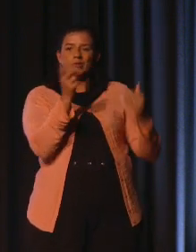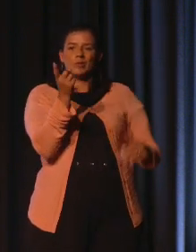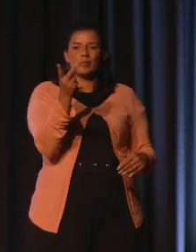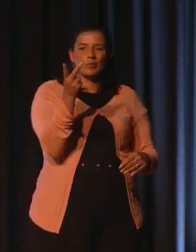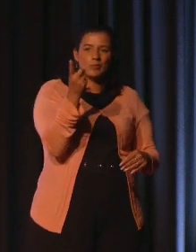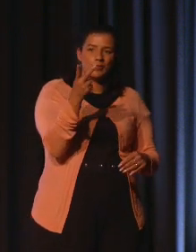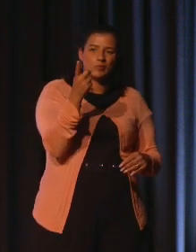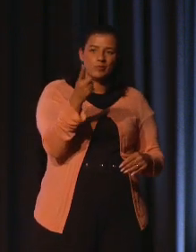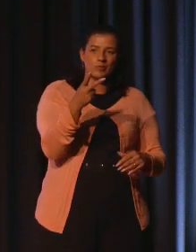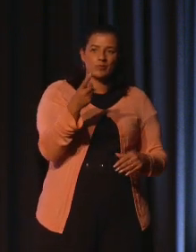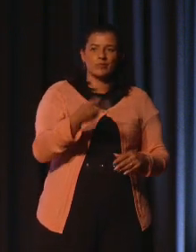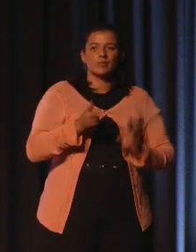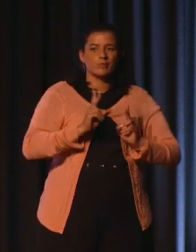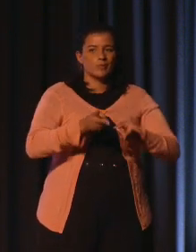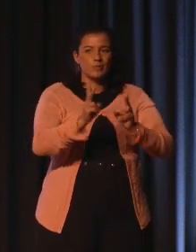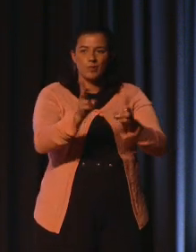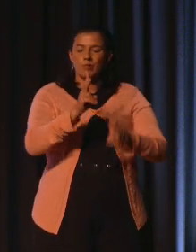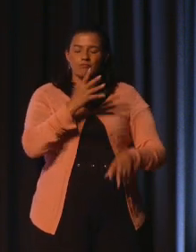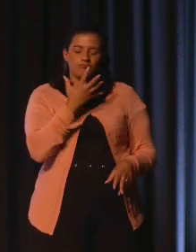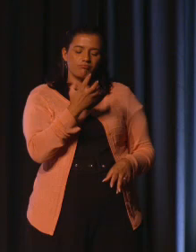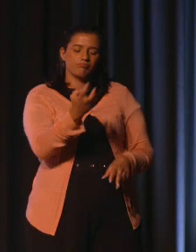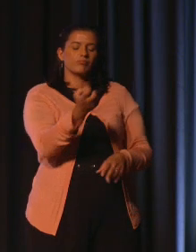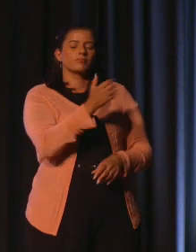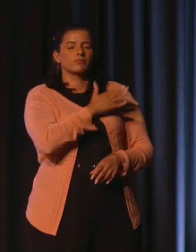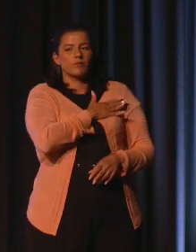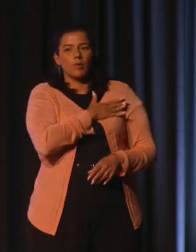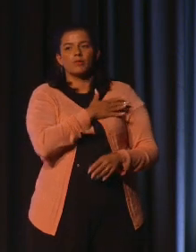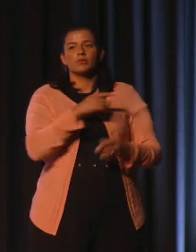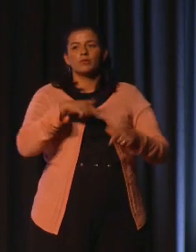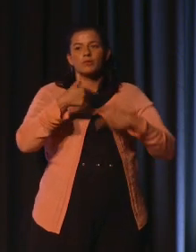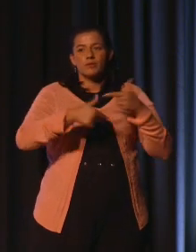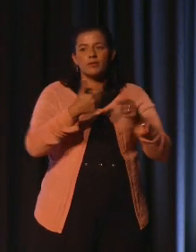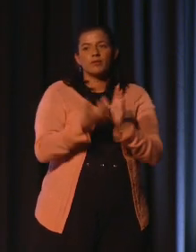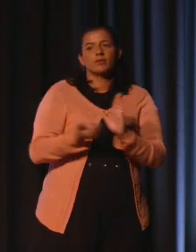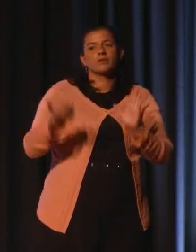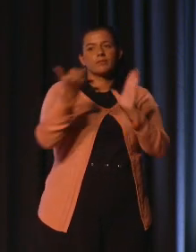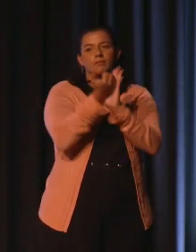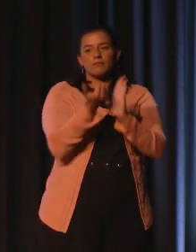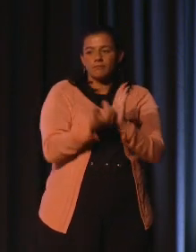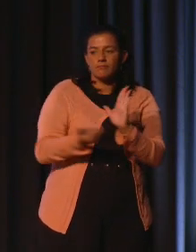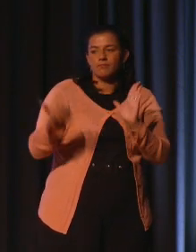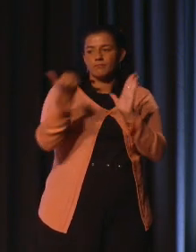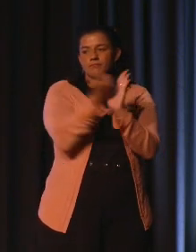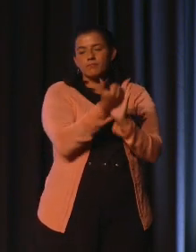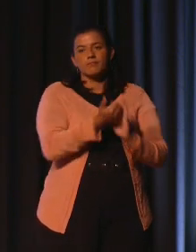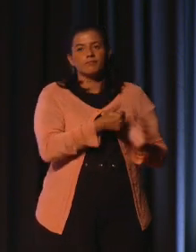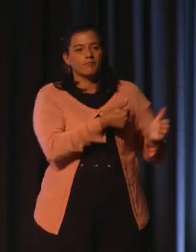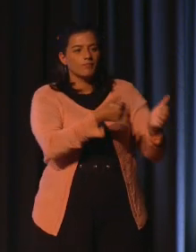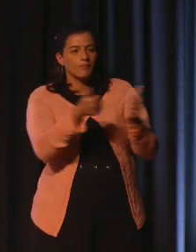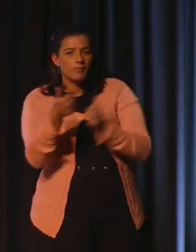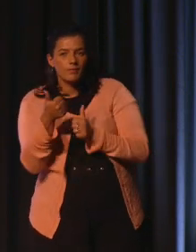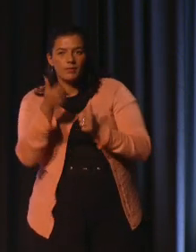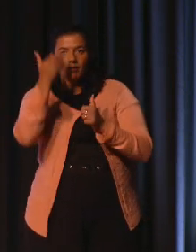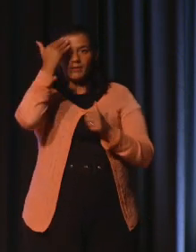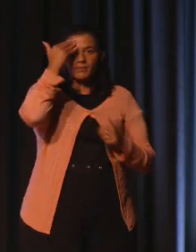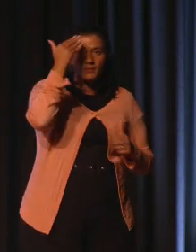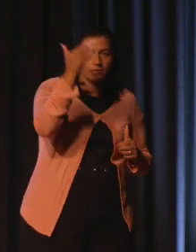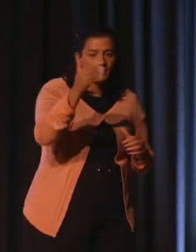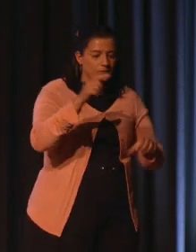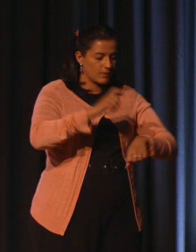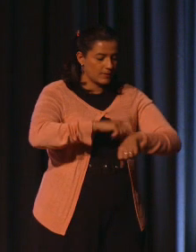na hemofilia e continuo apaixonada pelo que eu faço e acho que cada dia vez mais, tá? Então é isso, gente. Obrigada. Está